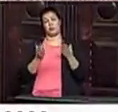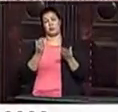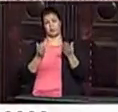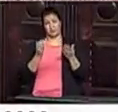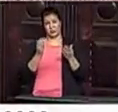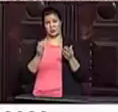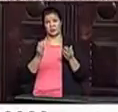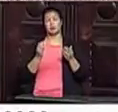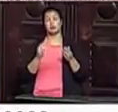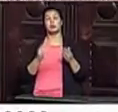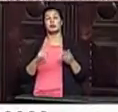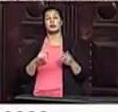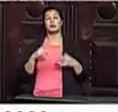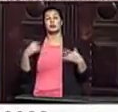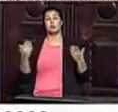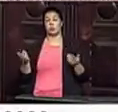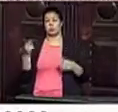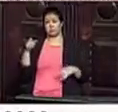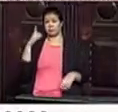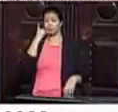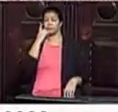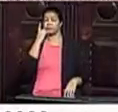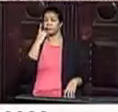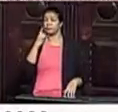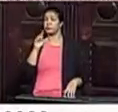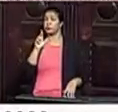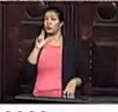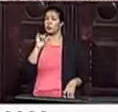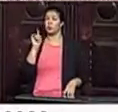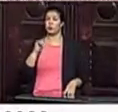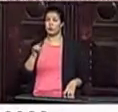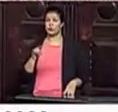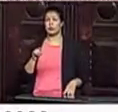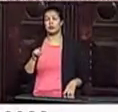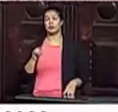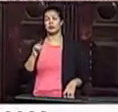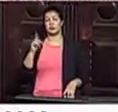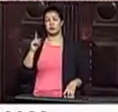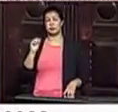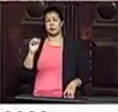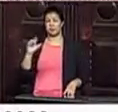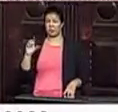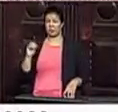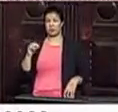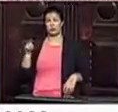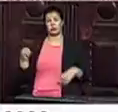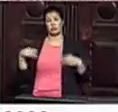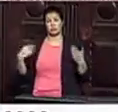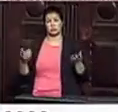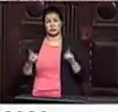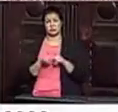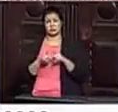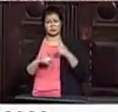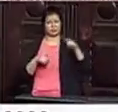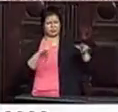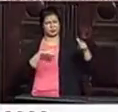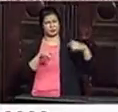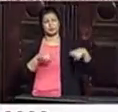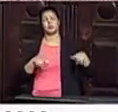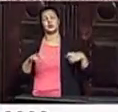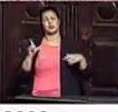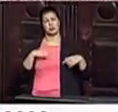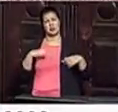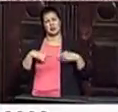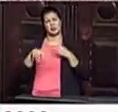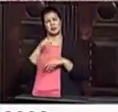eleitor vai votar em Luiz Paulo ou em Cicrano ou em Beltrano em função, né, do que ele pensa, do que o seu partido pensa, enfim. Misturados em